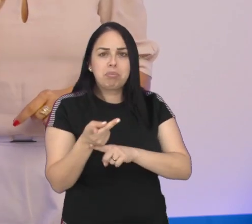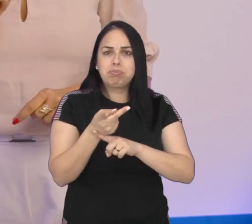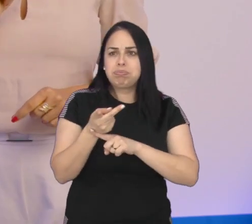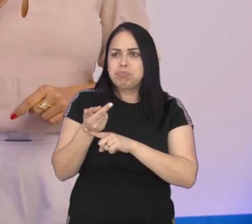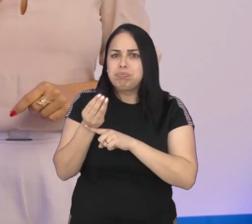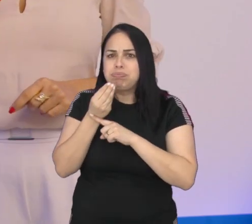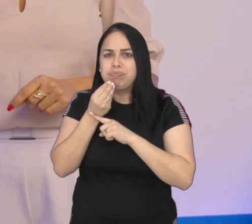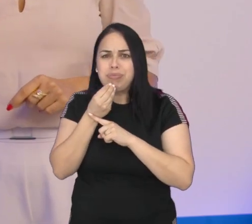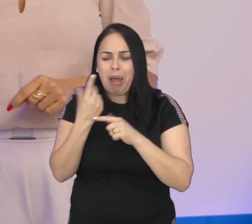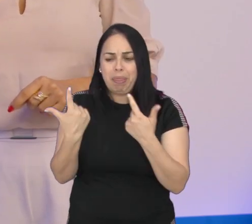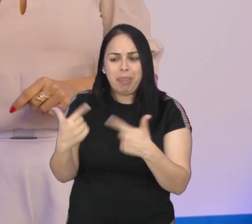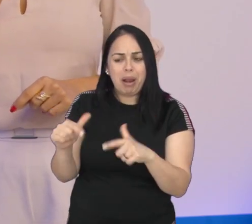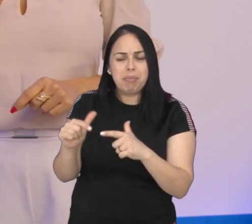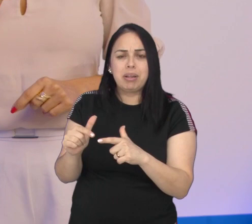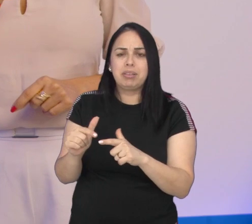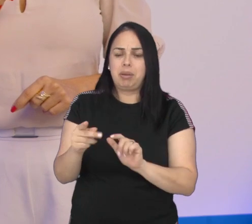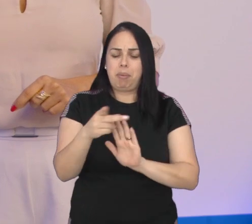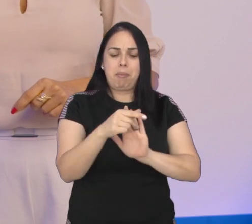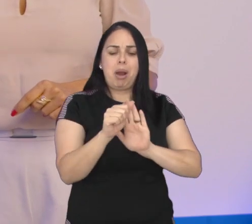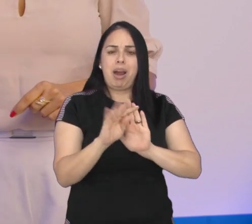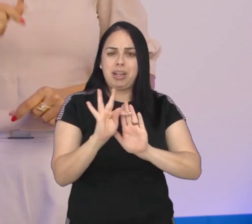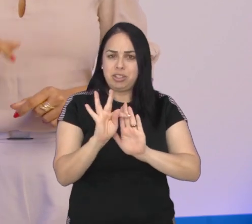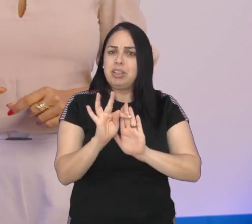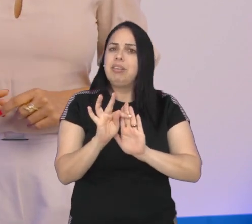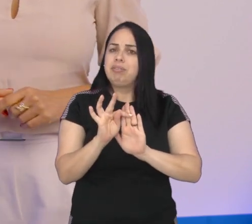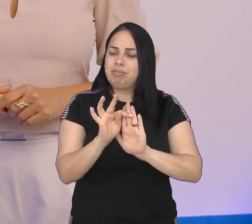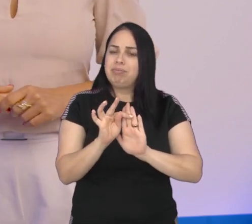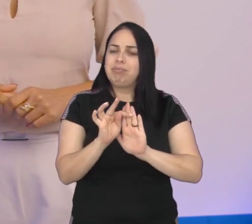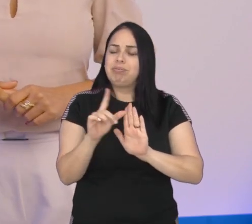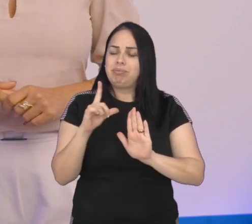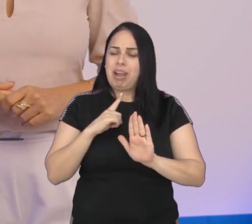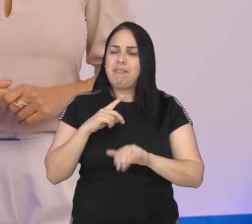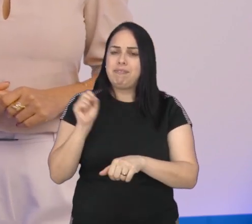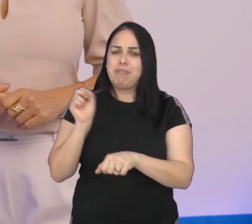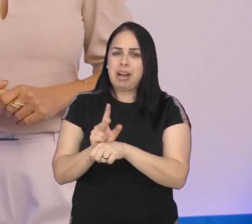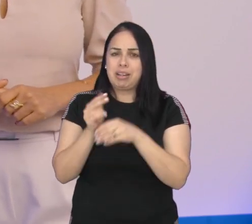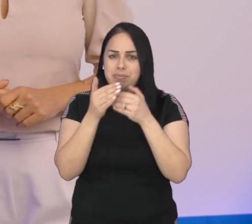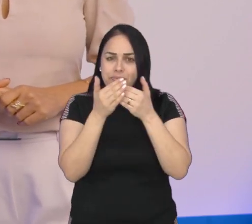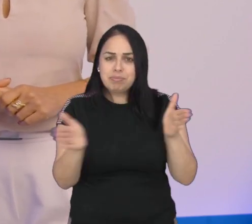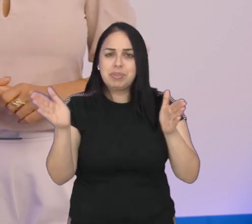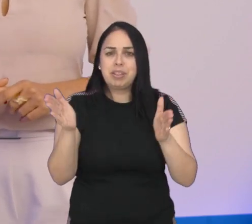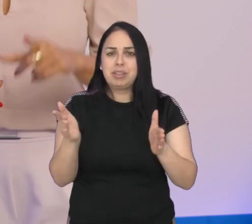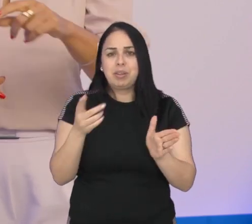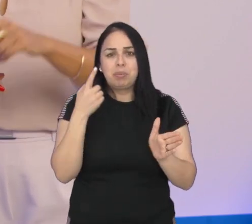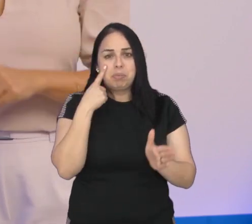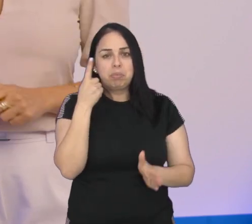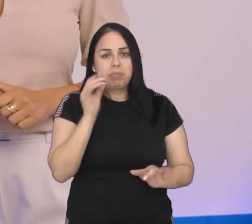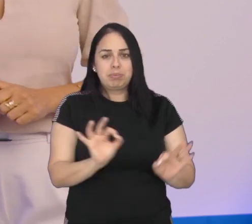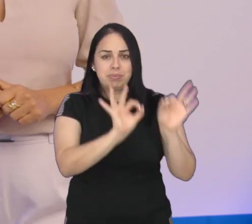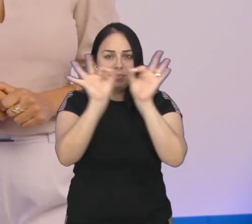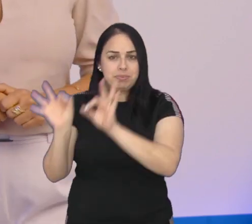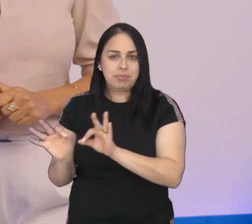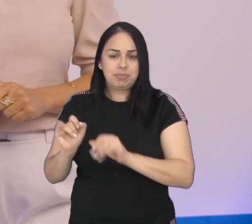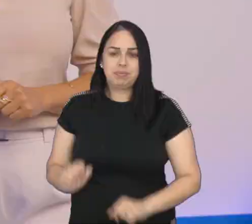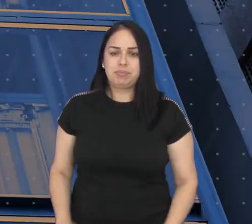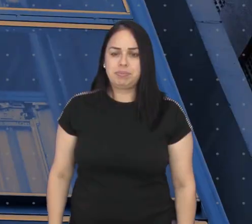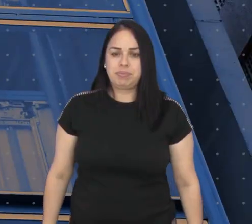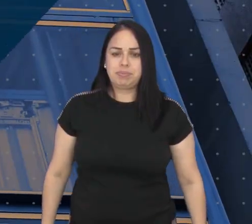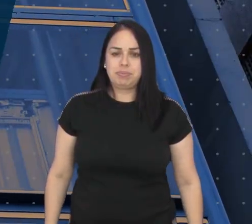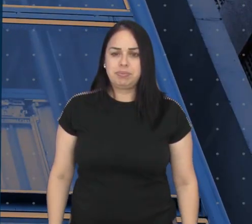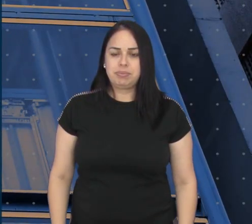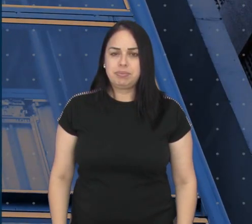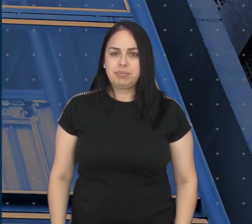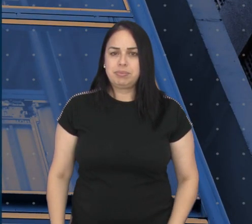uma chance no mercado de trabalho, o PAT de São José dos Campos está com vagas abertas. Confira na agenda de serviço.